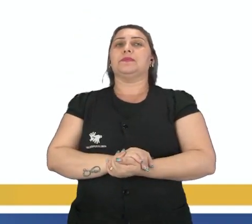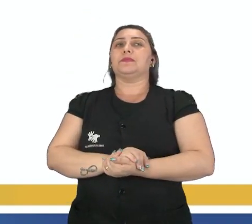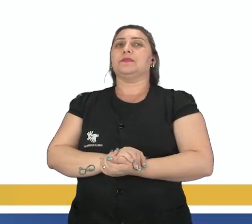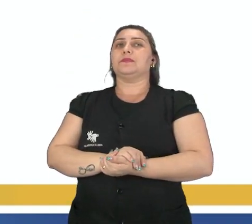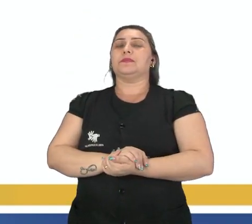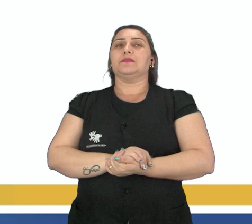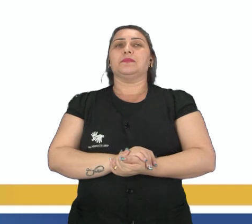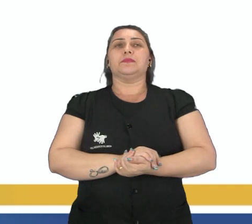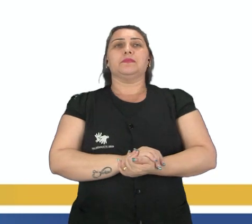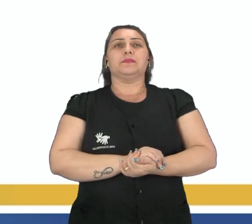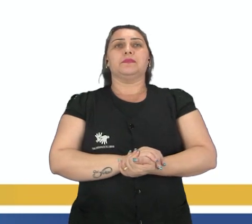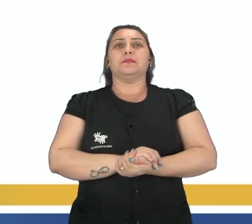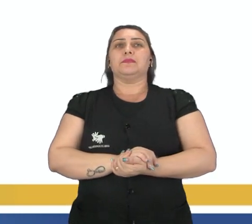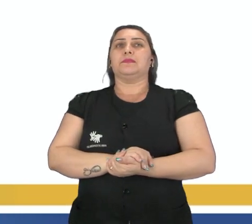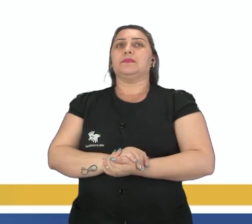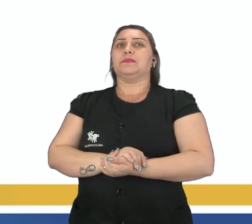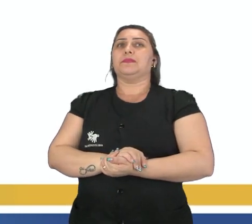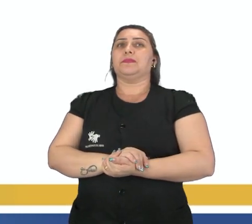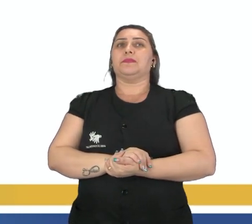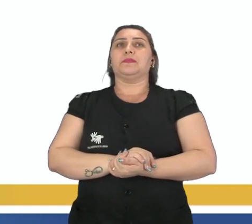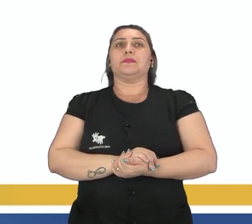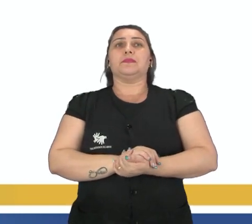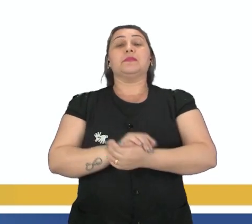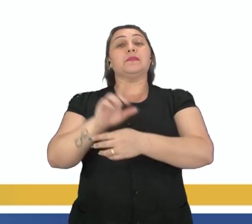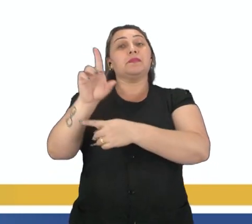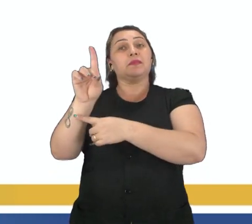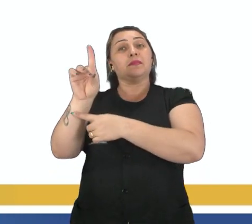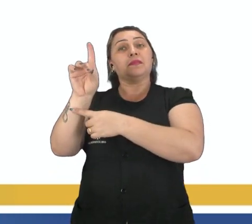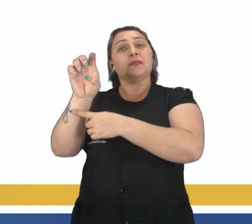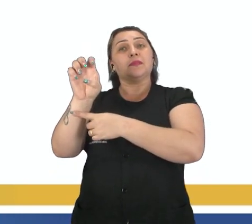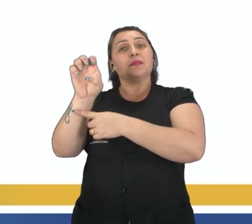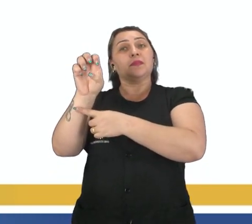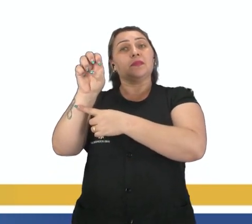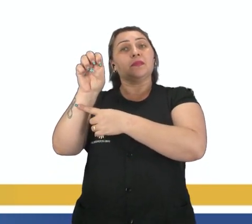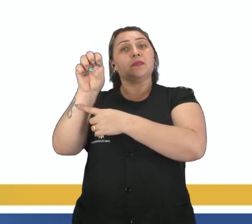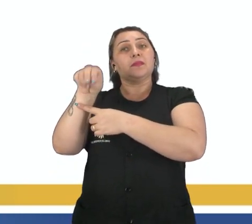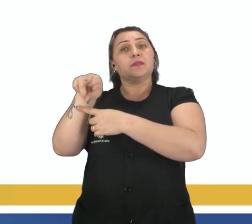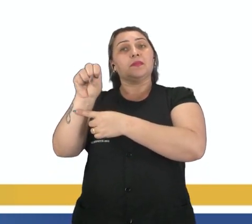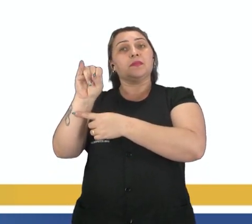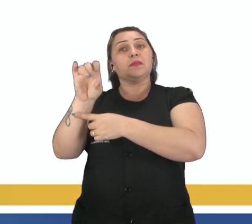Nesse caso, essa propriedade é chamada de densidade,